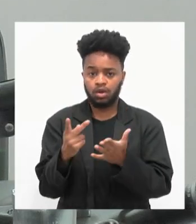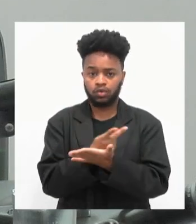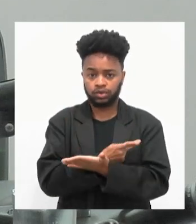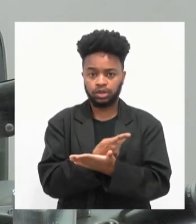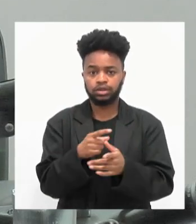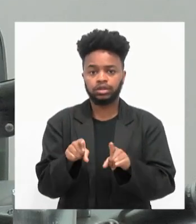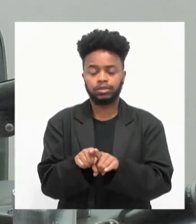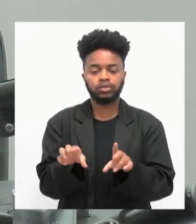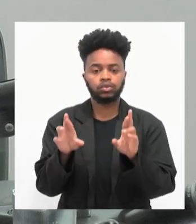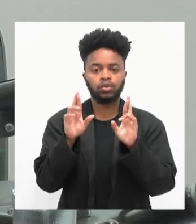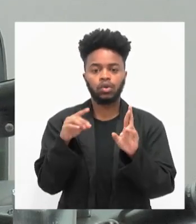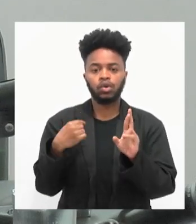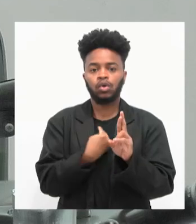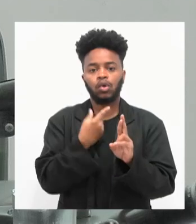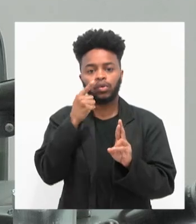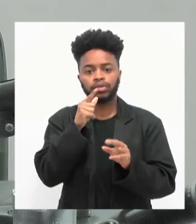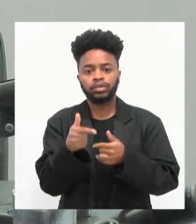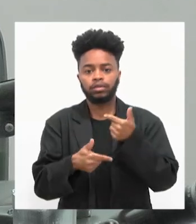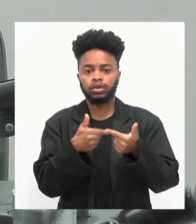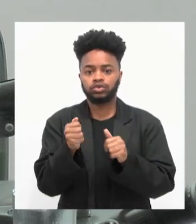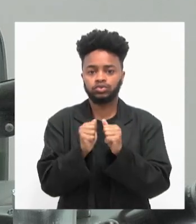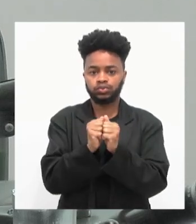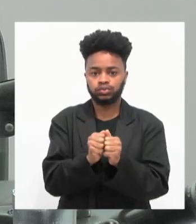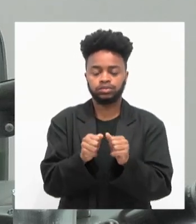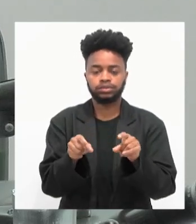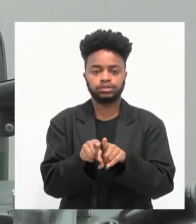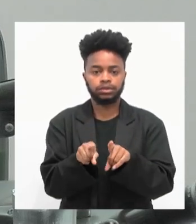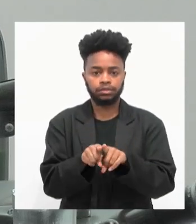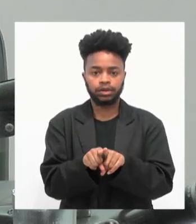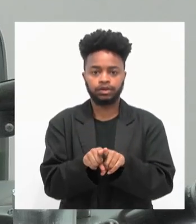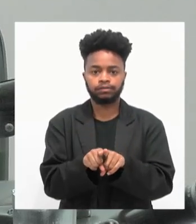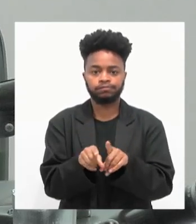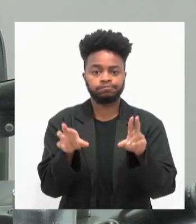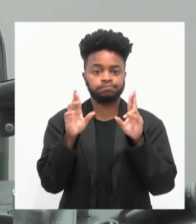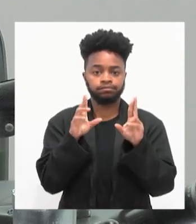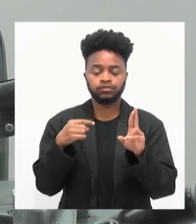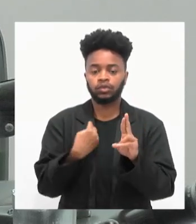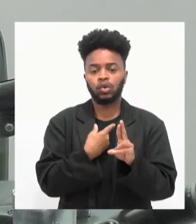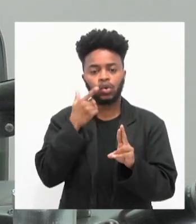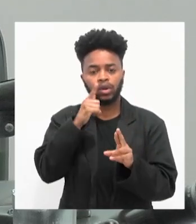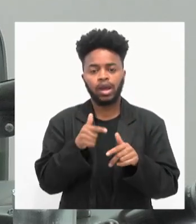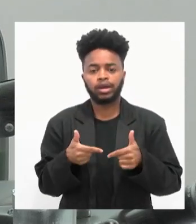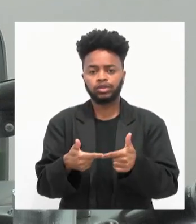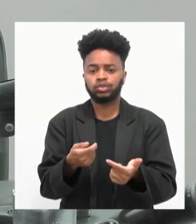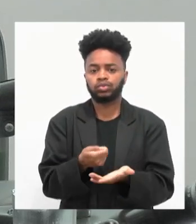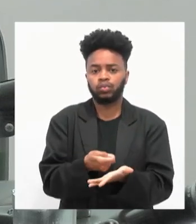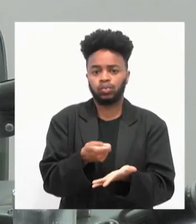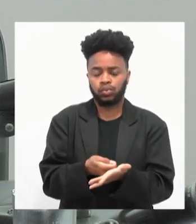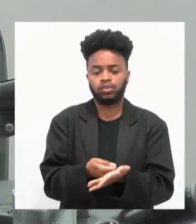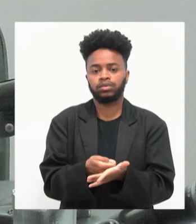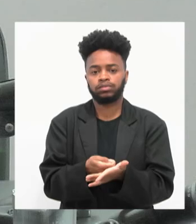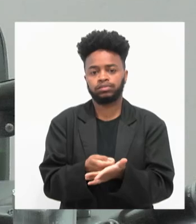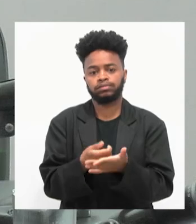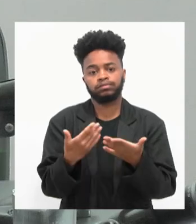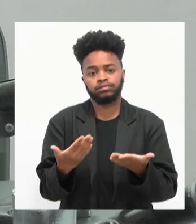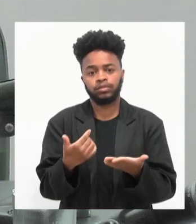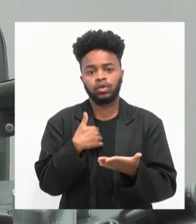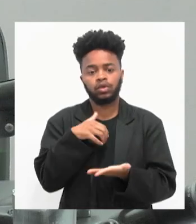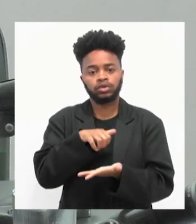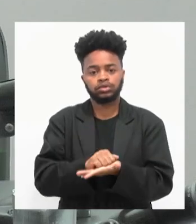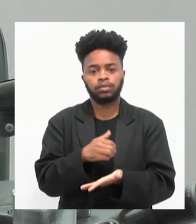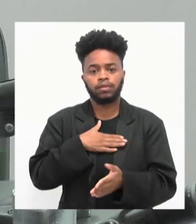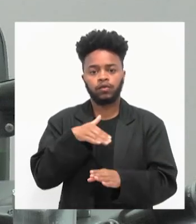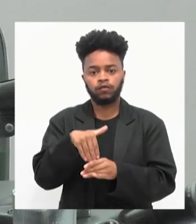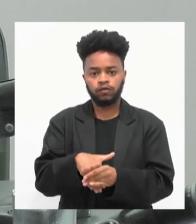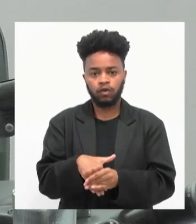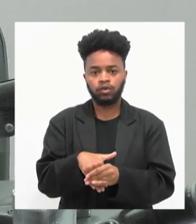possa trabalhar juntos nesse sentido. Além disso, que a gente possa ser duro, presidente. E aí faço aqui, já deixo consignado o meu voto